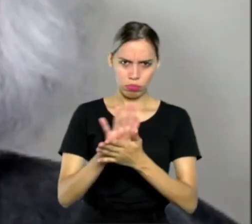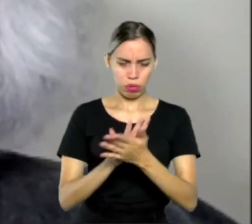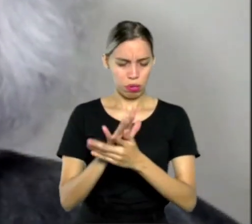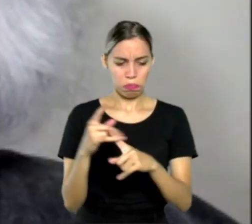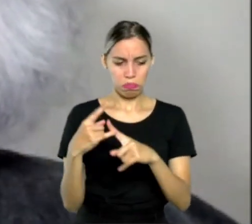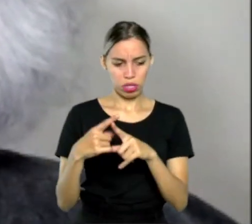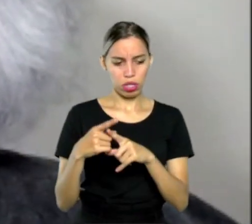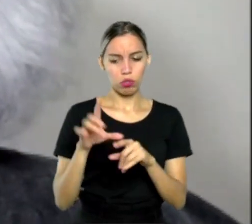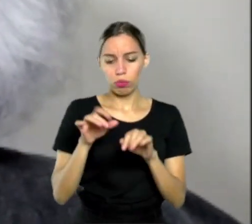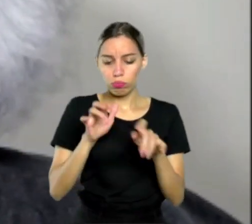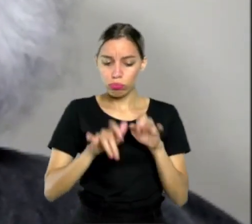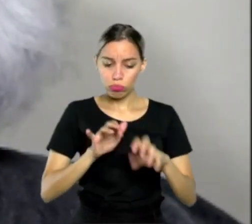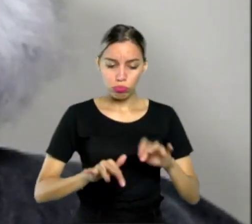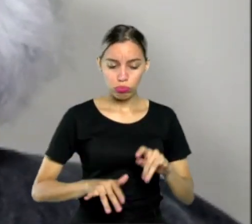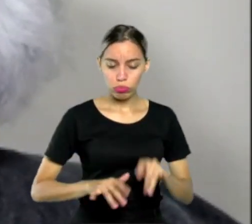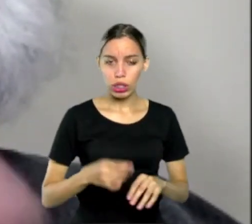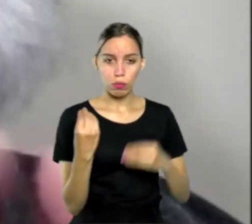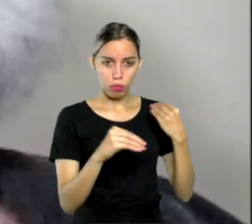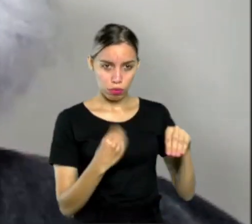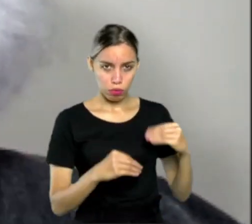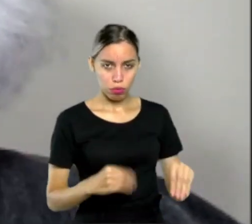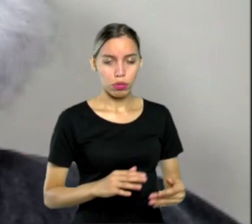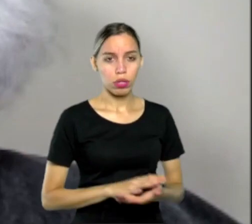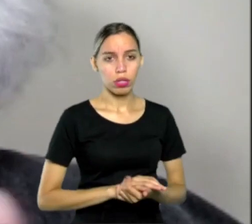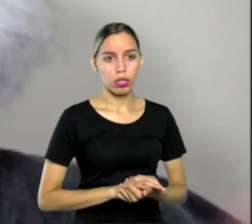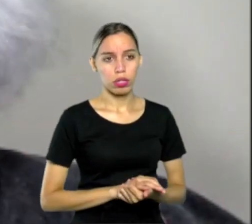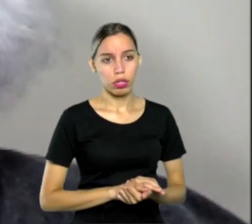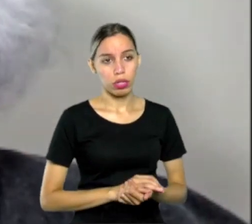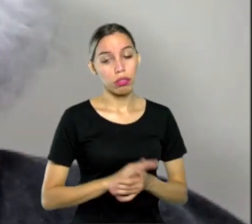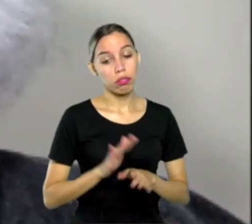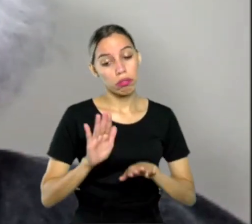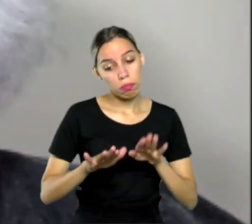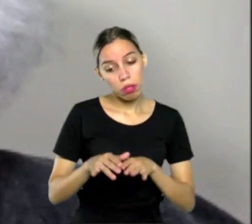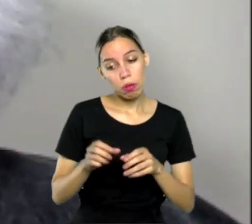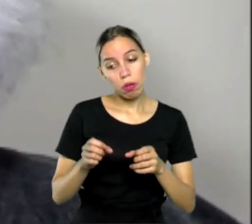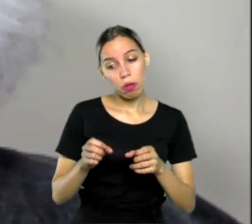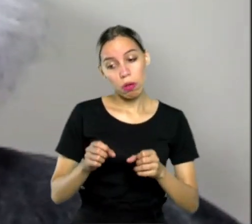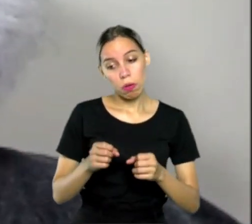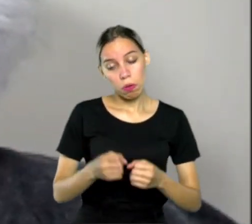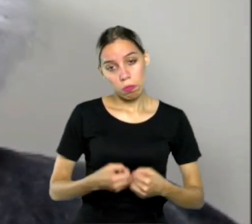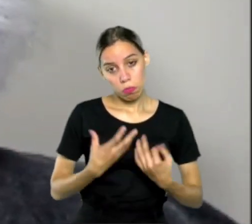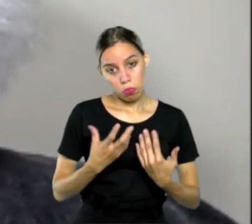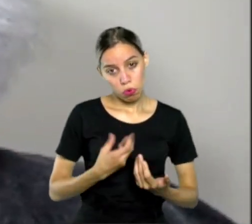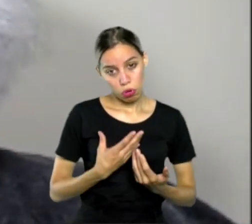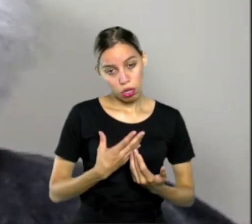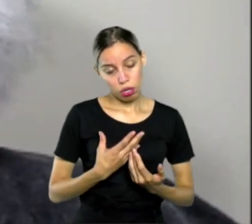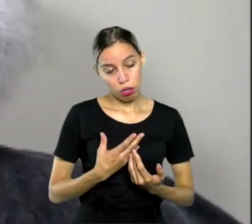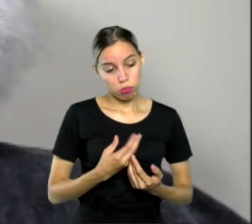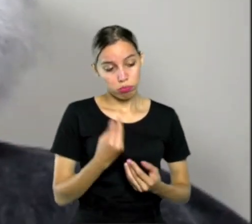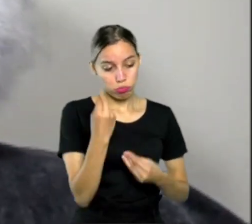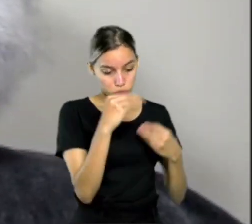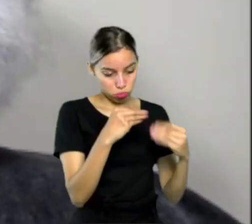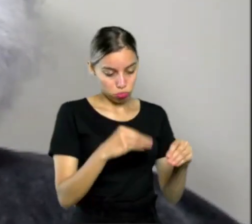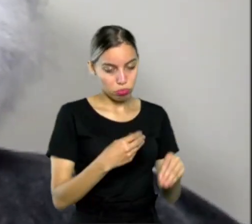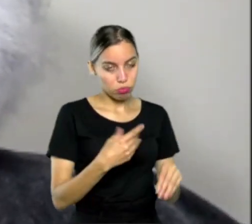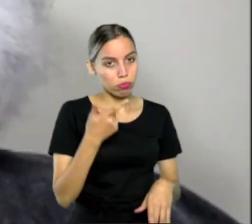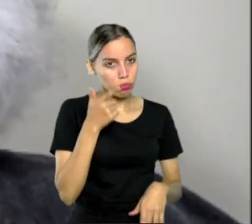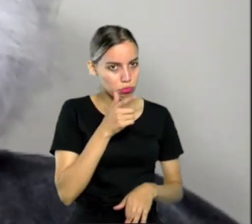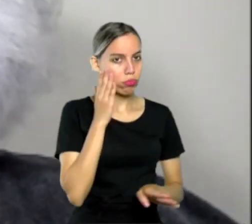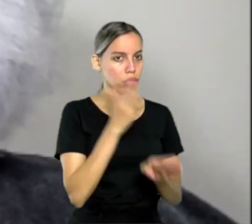partir de então podem se perder por aí, porque se estiver lá eu sei como procurá-los, né?